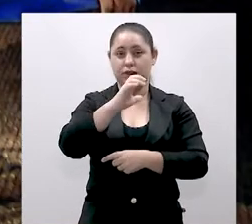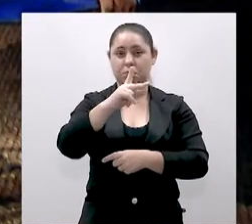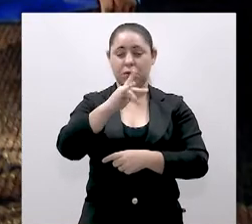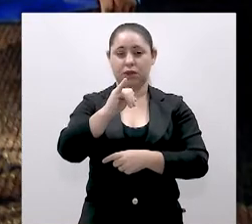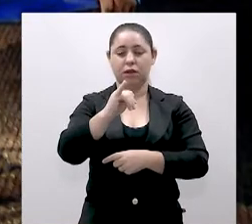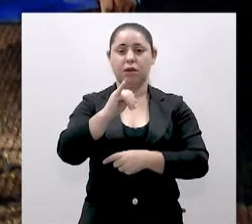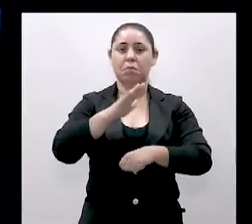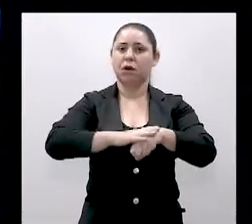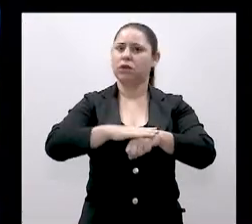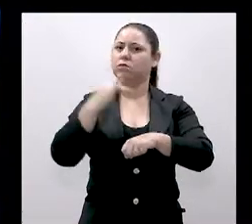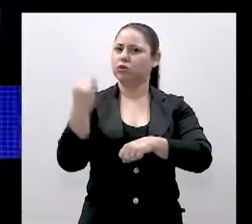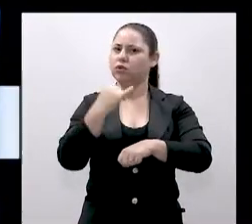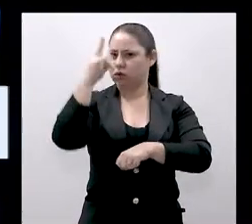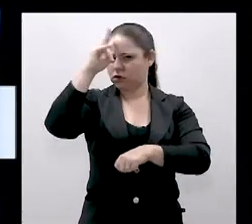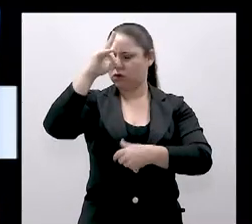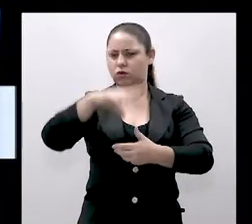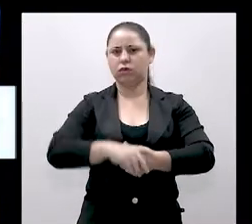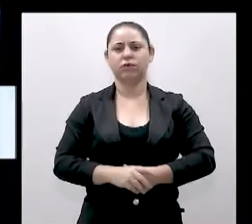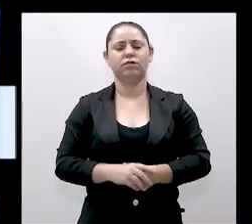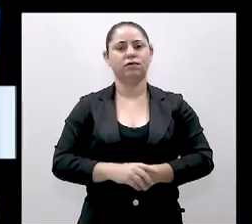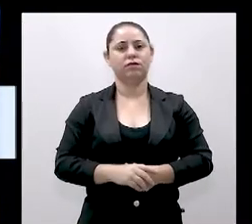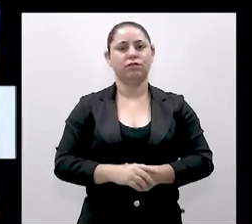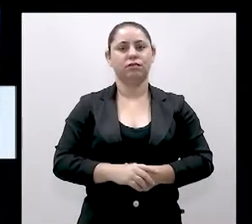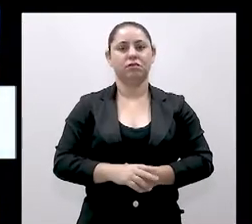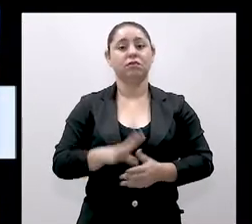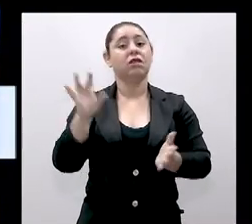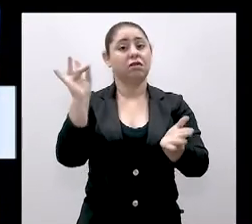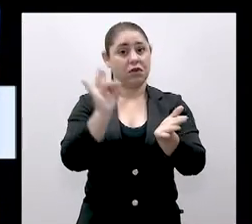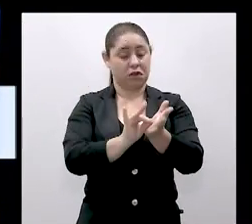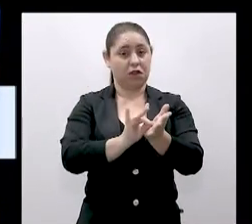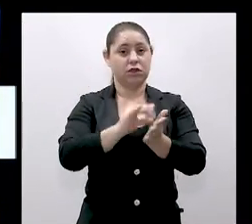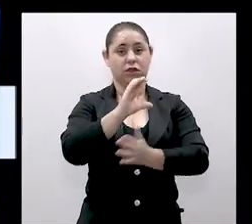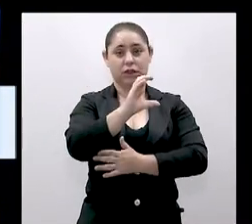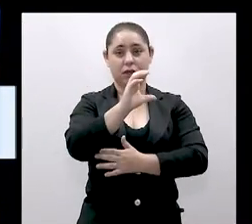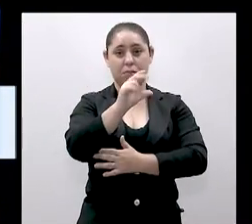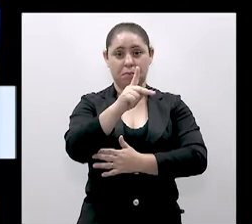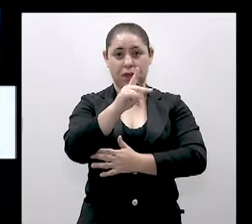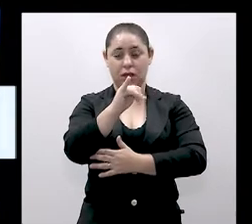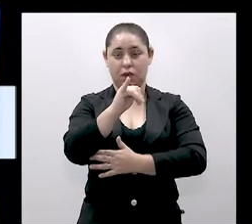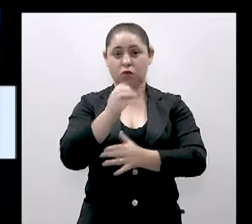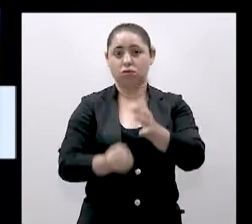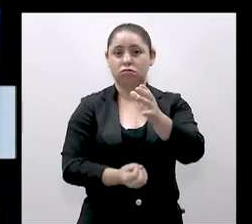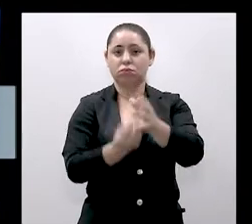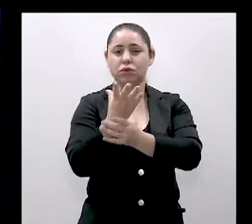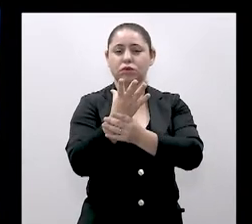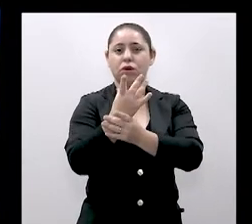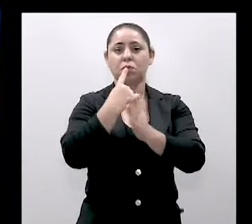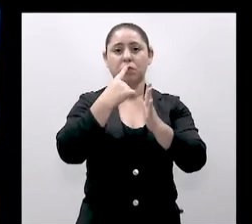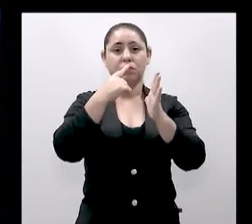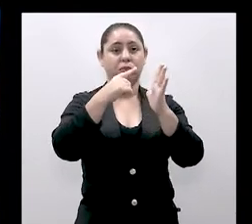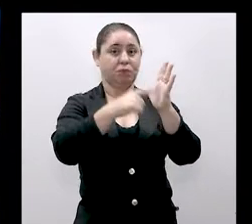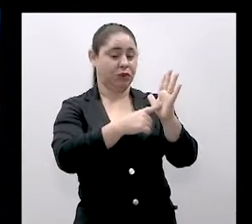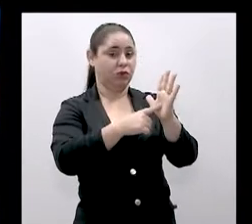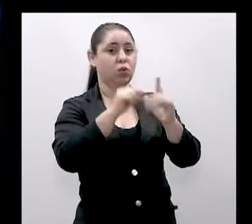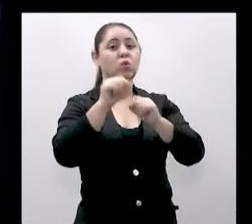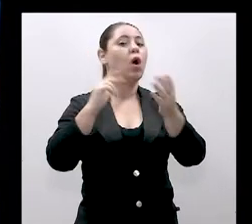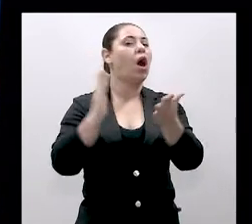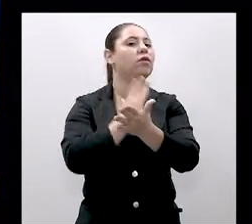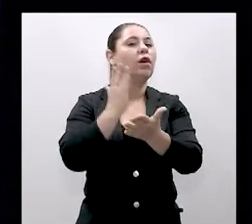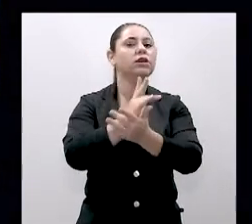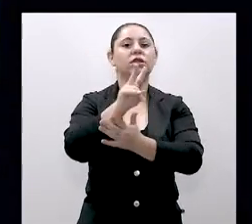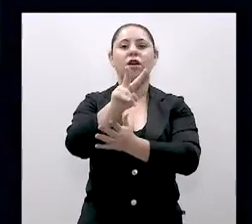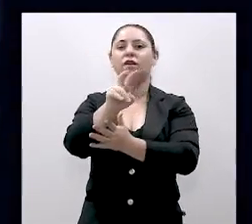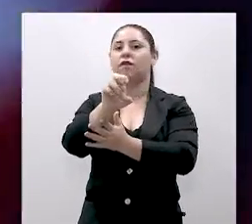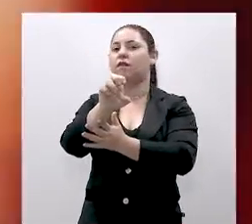até hoje da nossa história é na verdade bem a CPI dos Correios ela surgiu de uma denúncia da revista